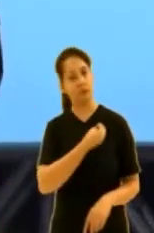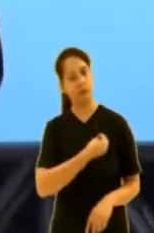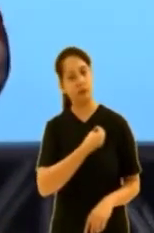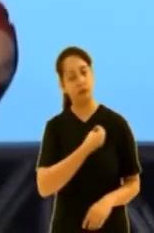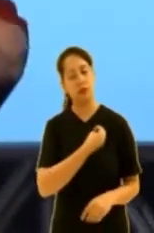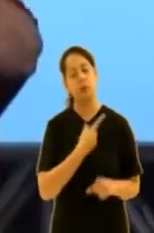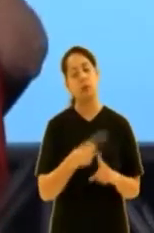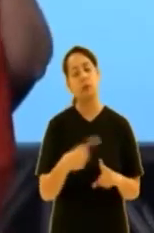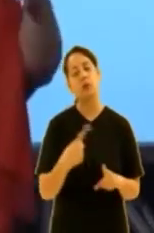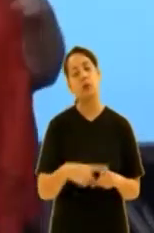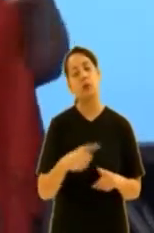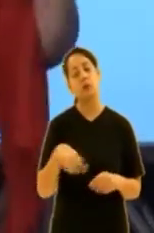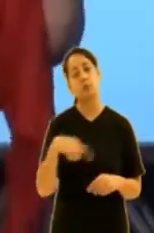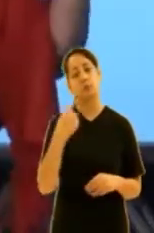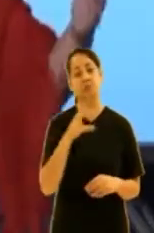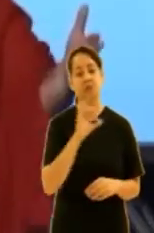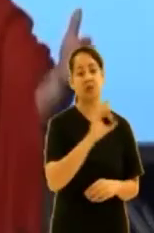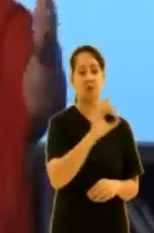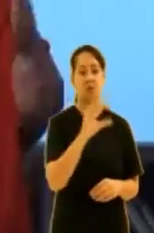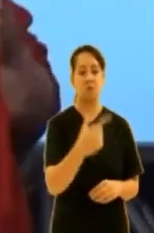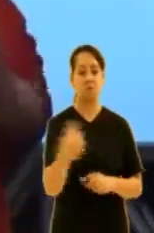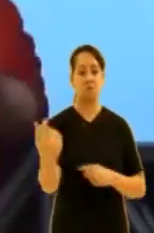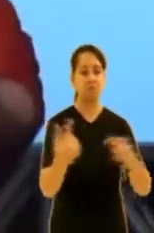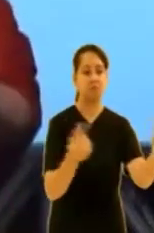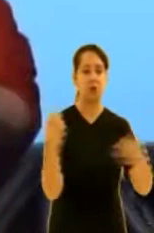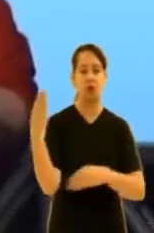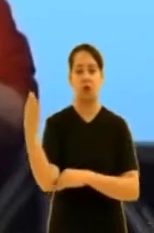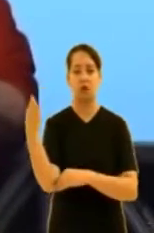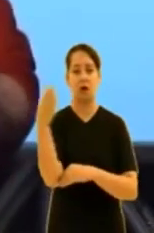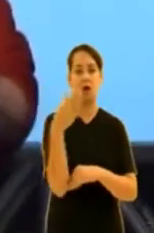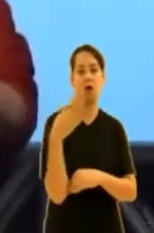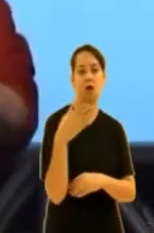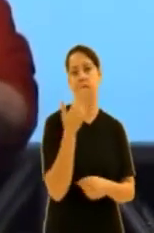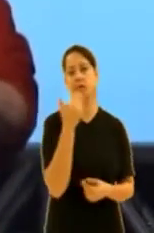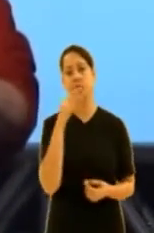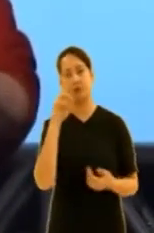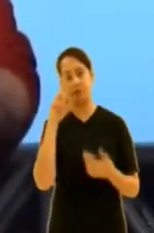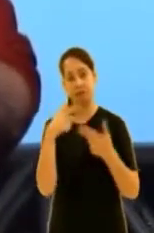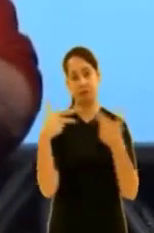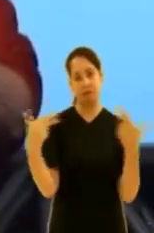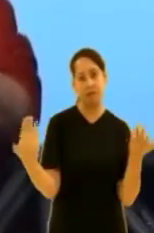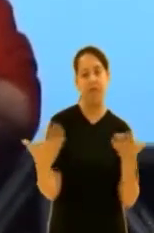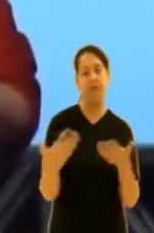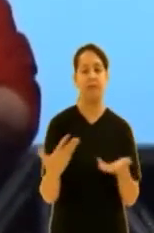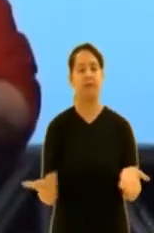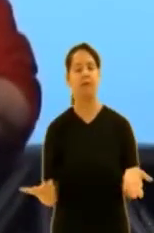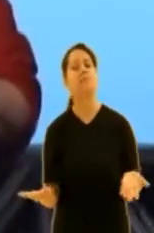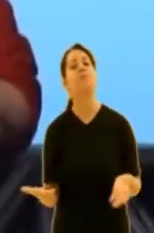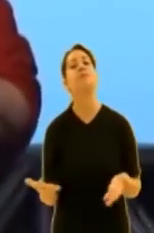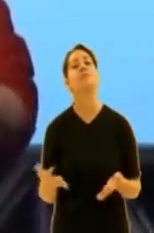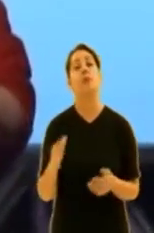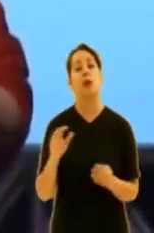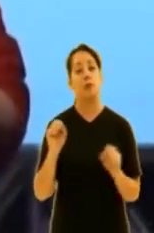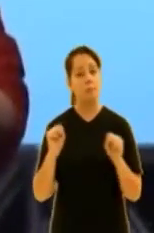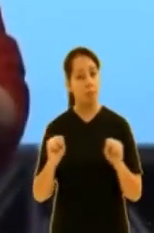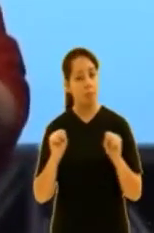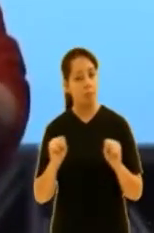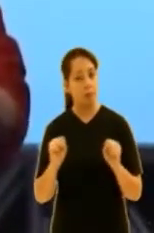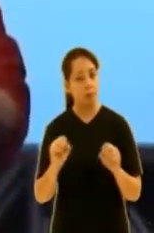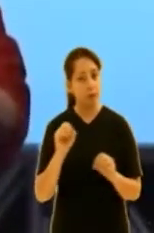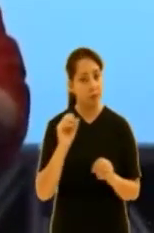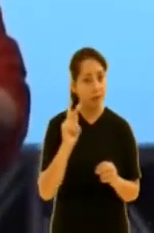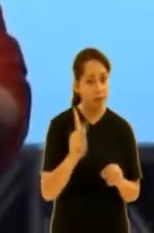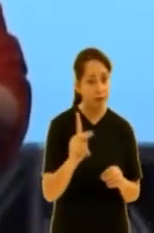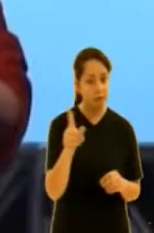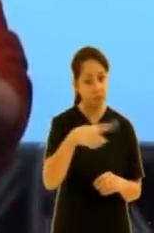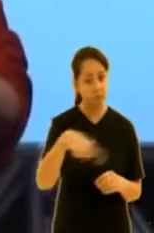um vai para o seu hotel, quem está aqui, quem está nos outros lugares, para jantar, tá bom? Então, eu posso contar com a colaboração de vocês na hora